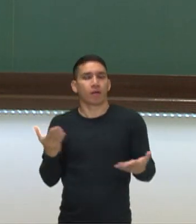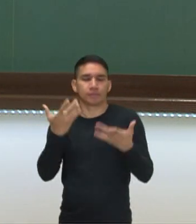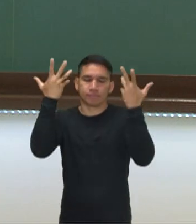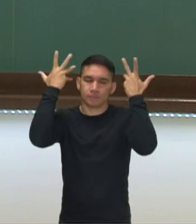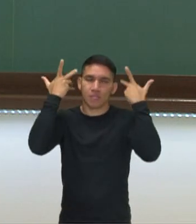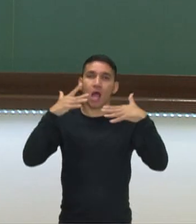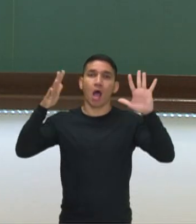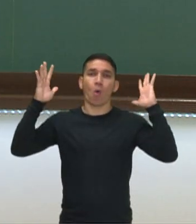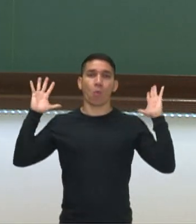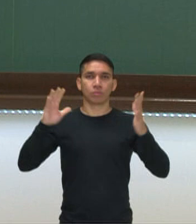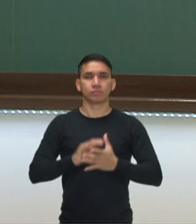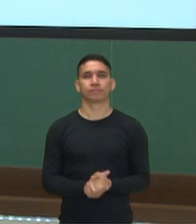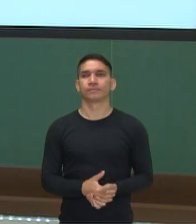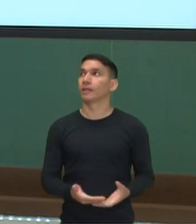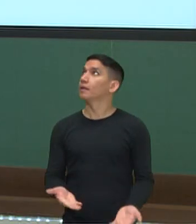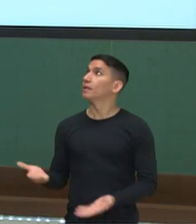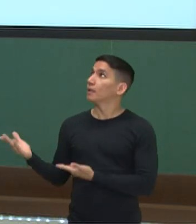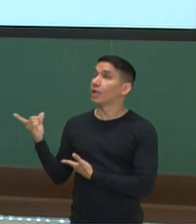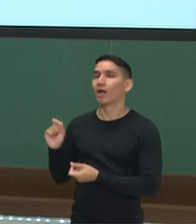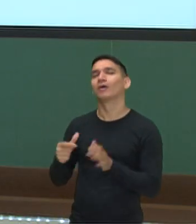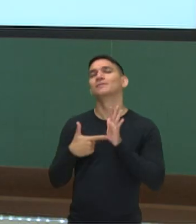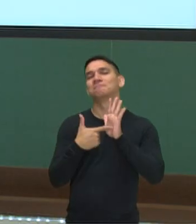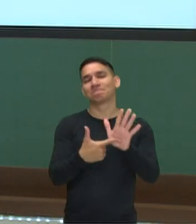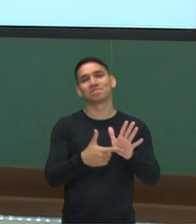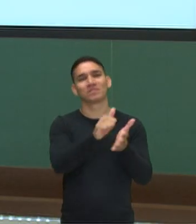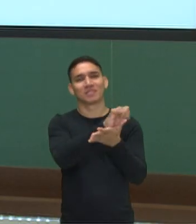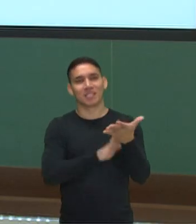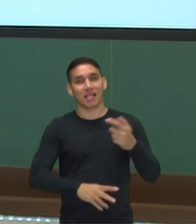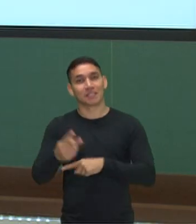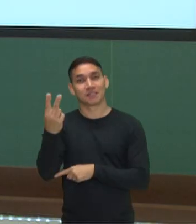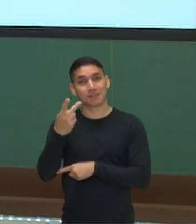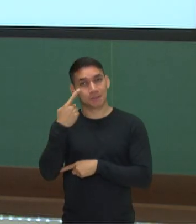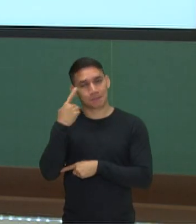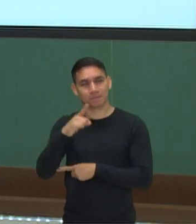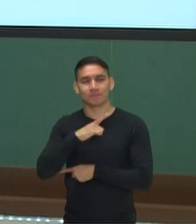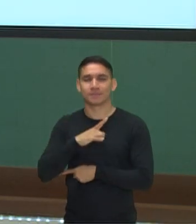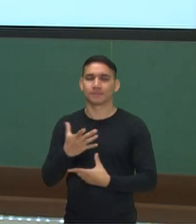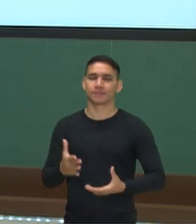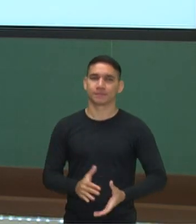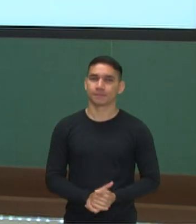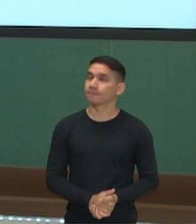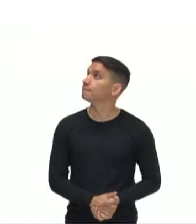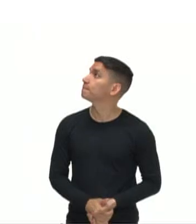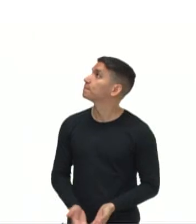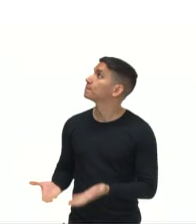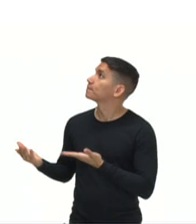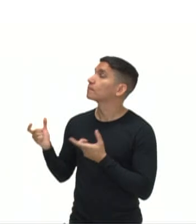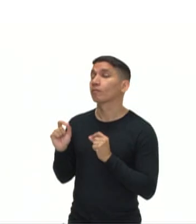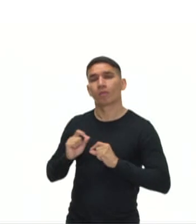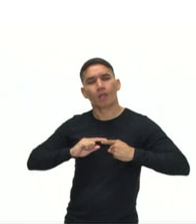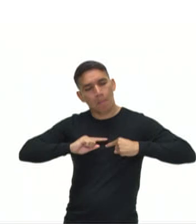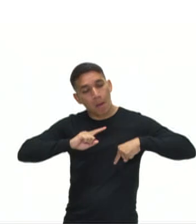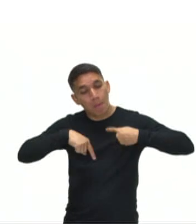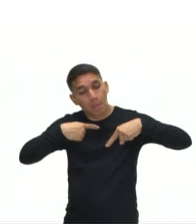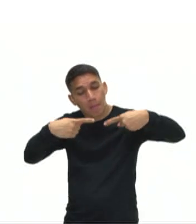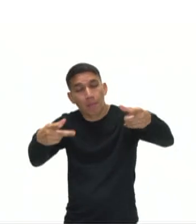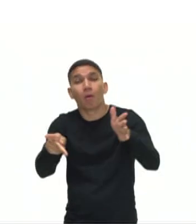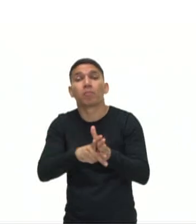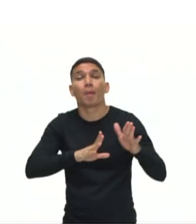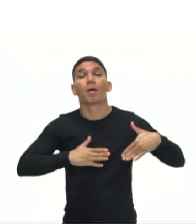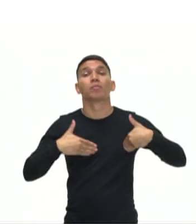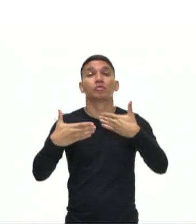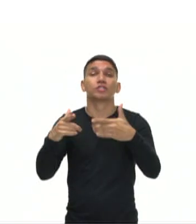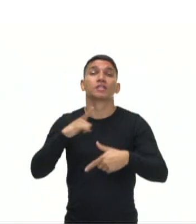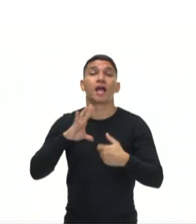natureza. E agora nós temos a nossa segunda atividade da aula de hoje. A reprodução é o processo